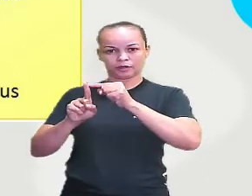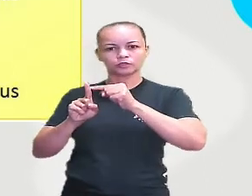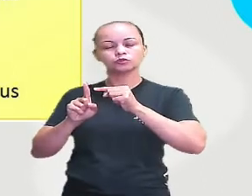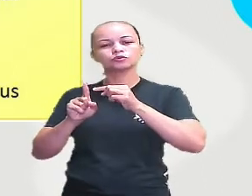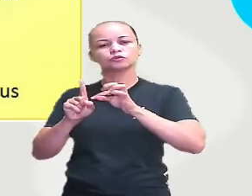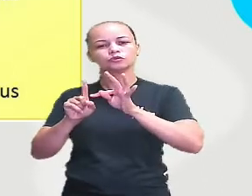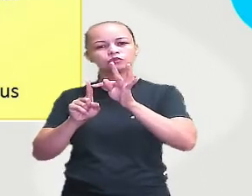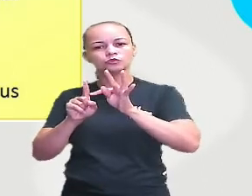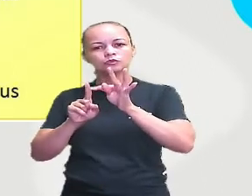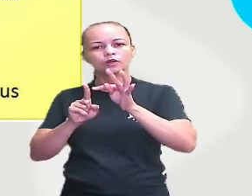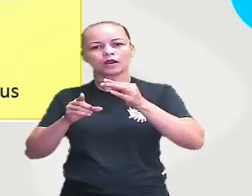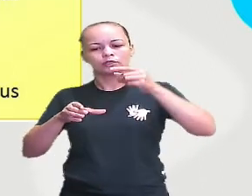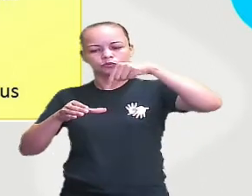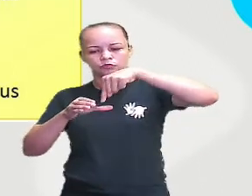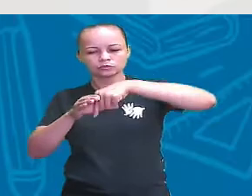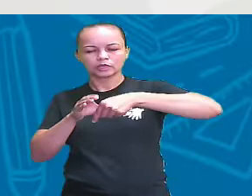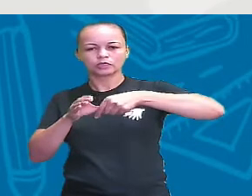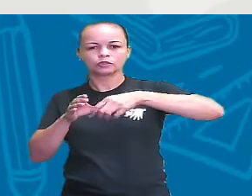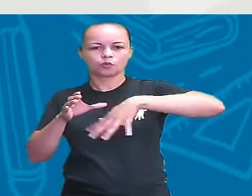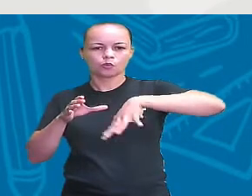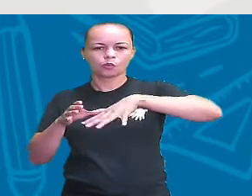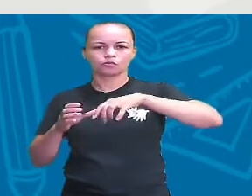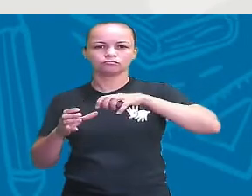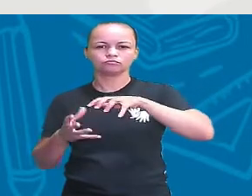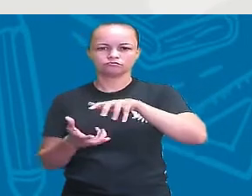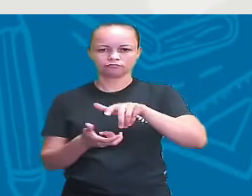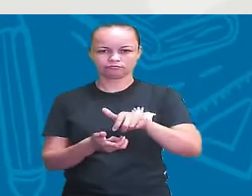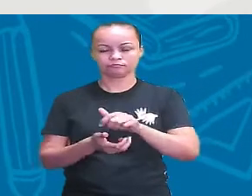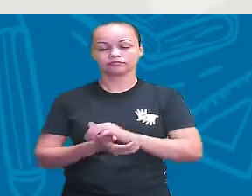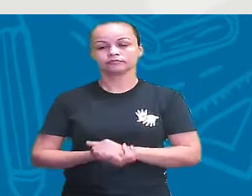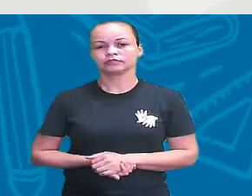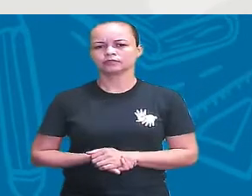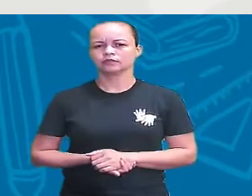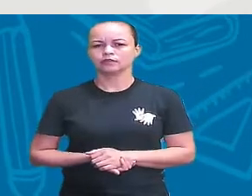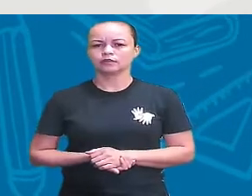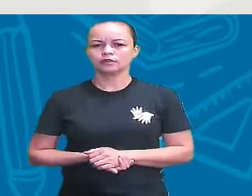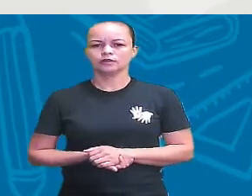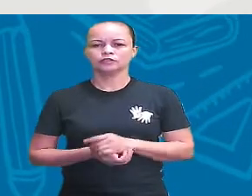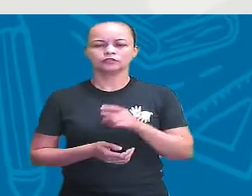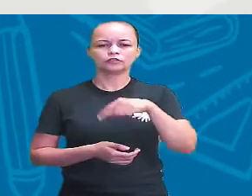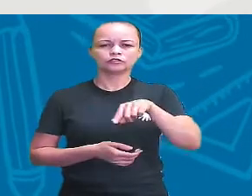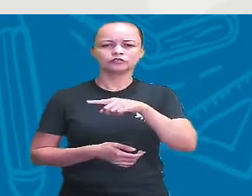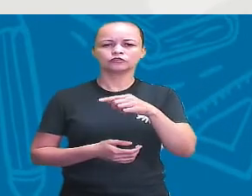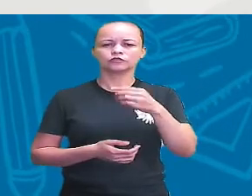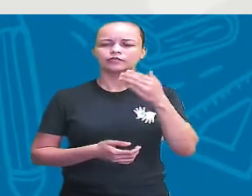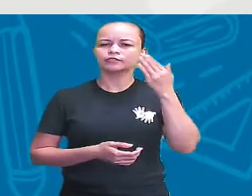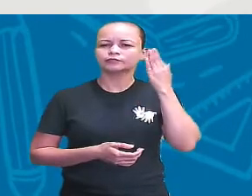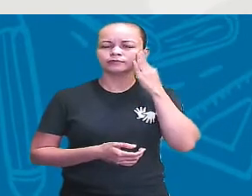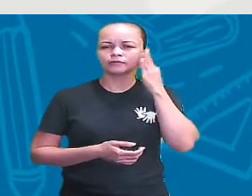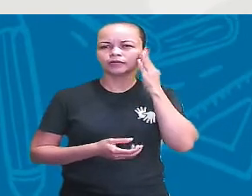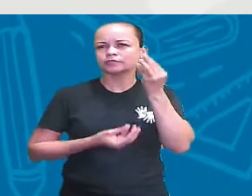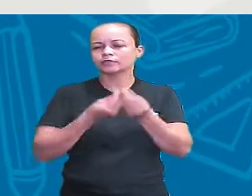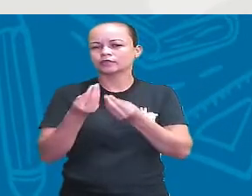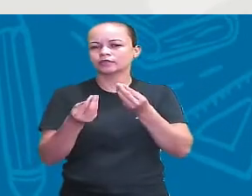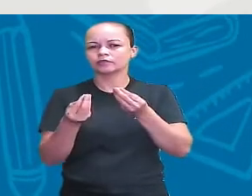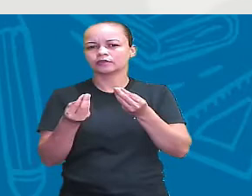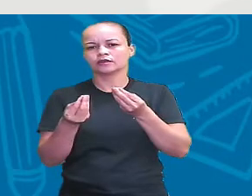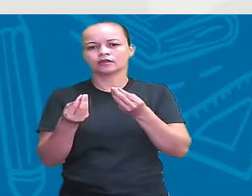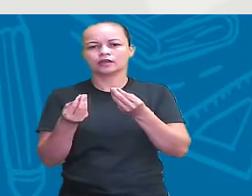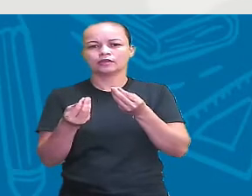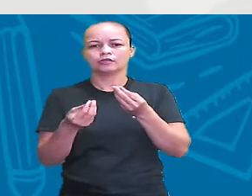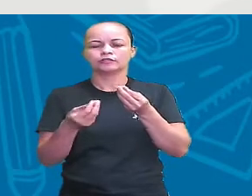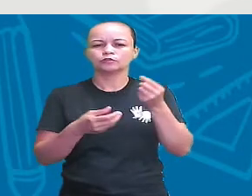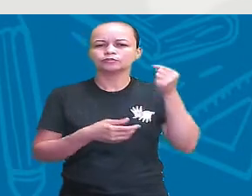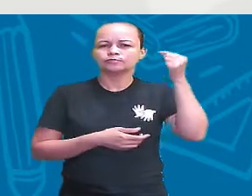Terra. Volta aqui comigo, por favor, produção. Eu sei que a maioria de vocês, usando o nosso doxa, o nosso senso comum, já